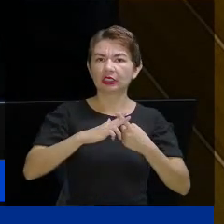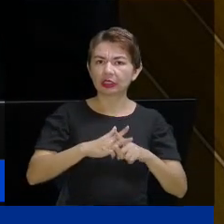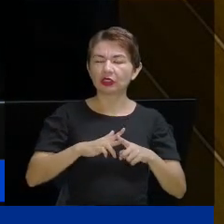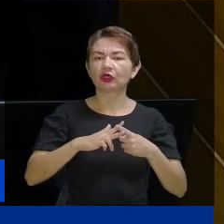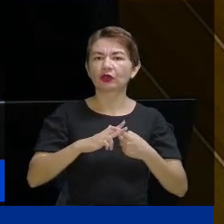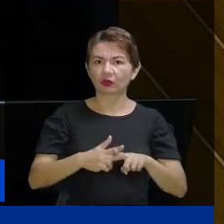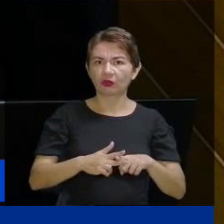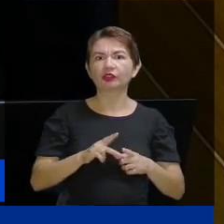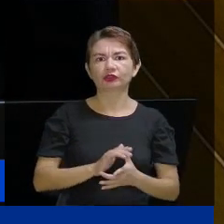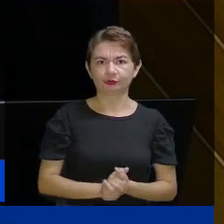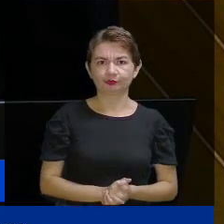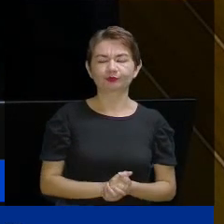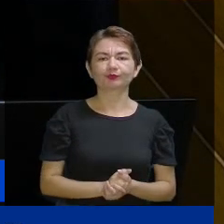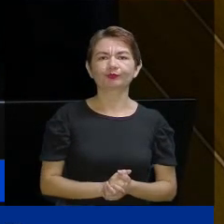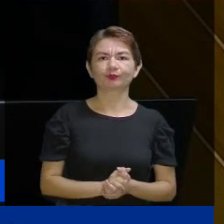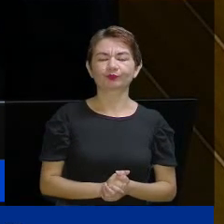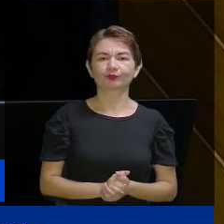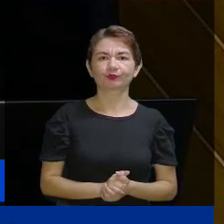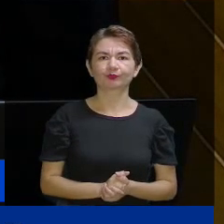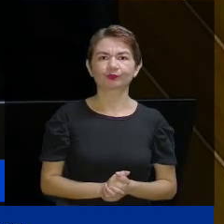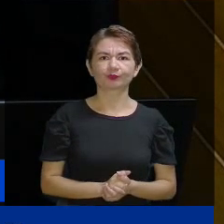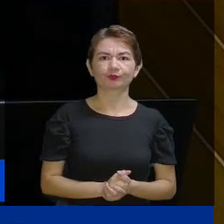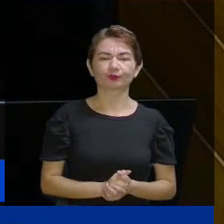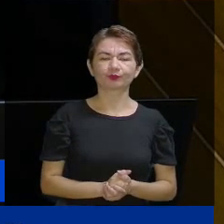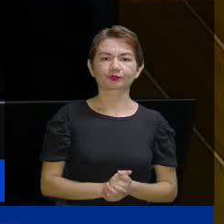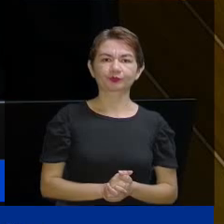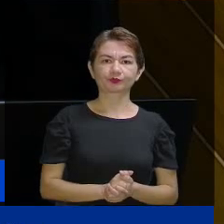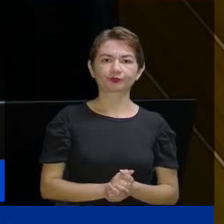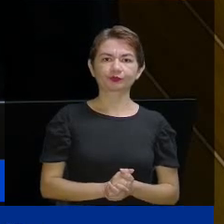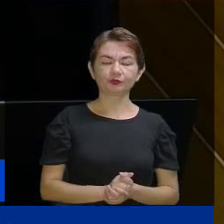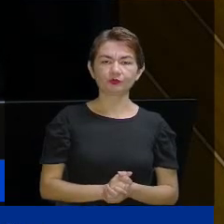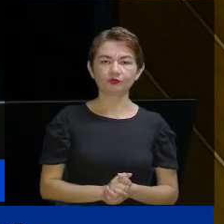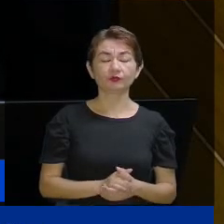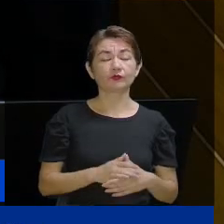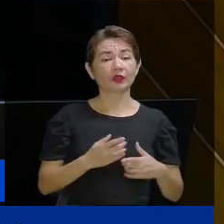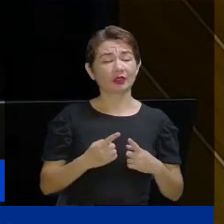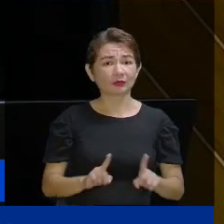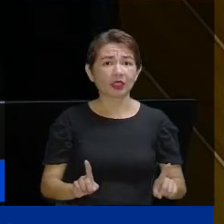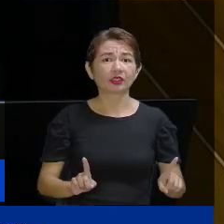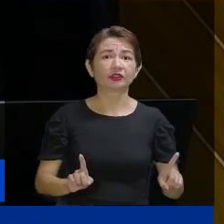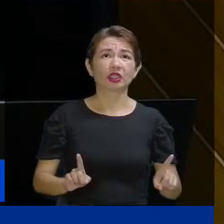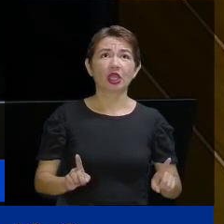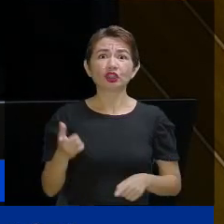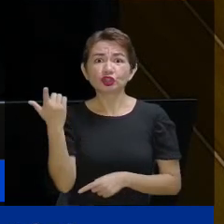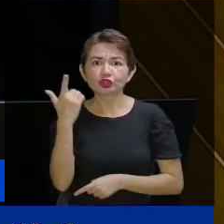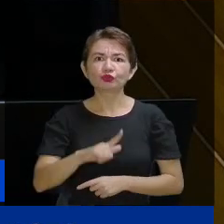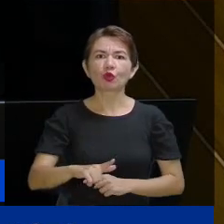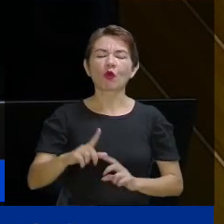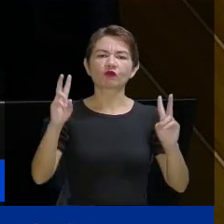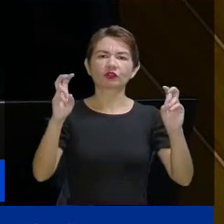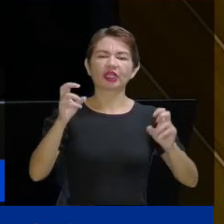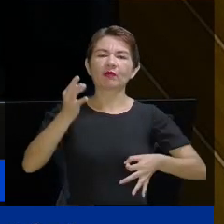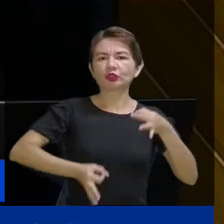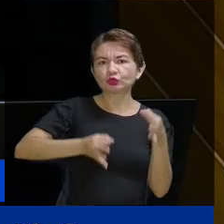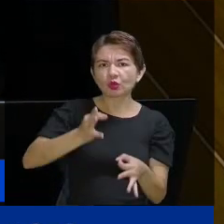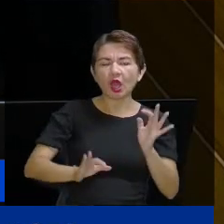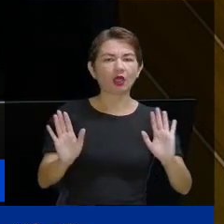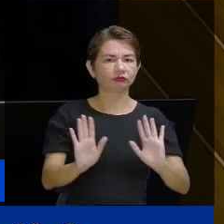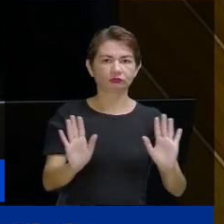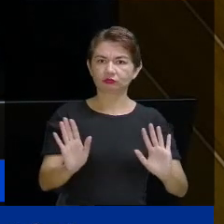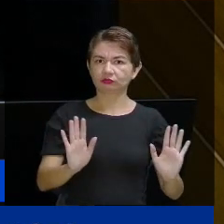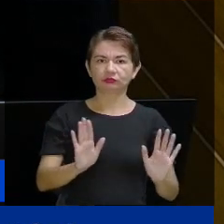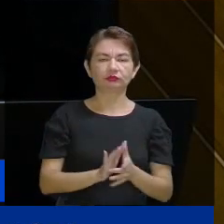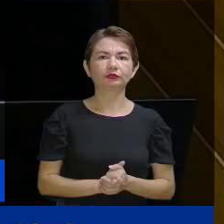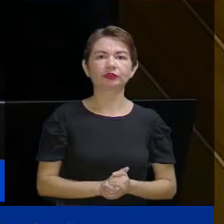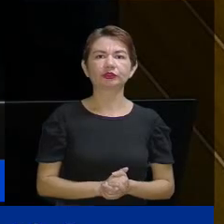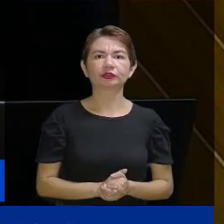corrigir omissões, contradições e obscuridades, e não para rediscutir o mérito do que foi julgado,